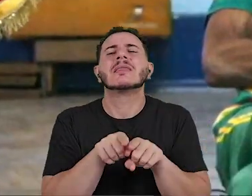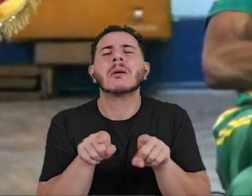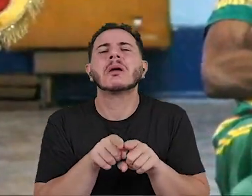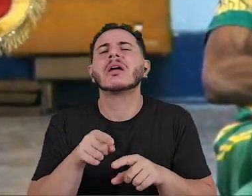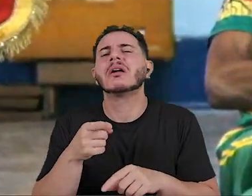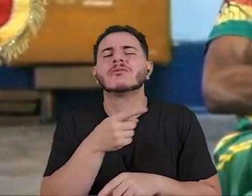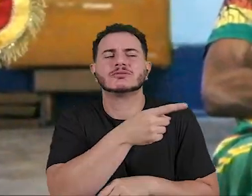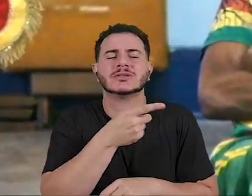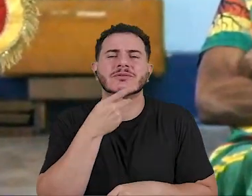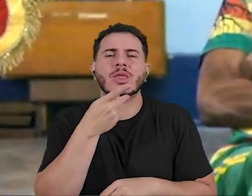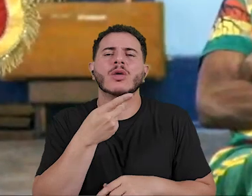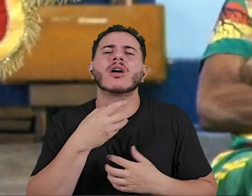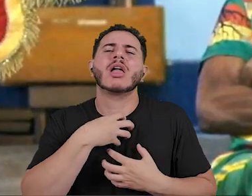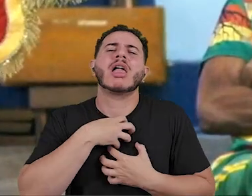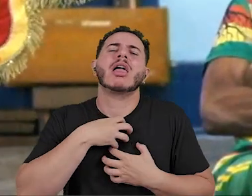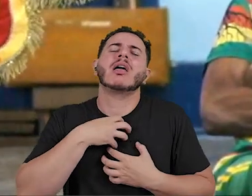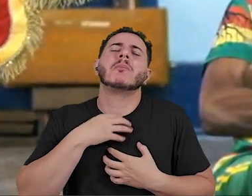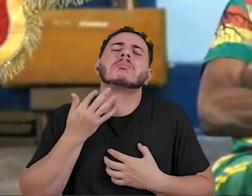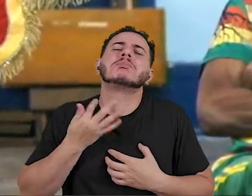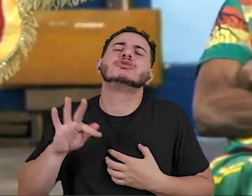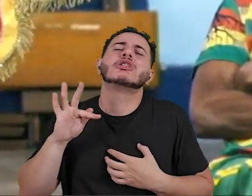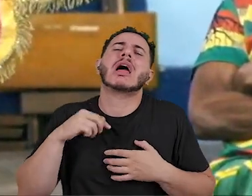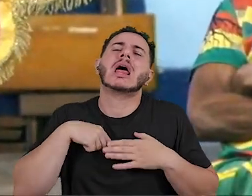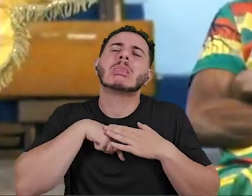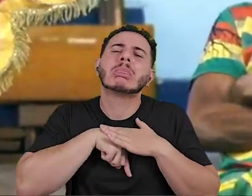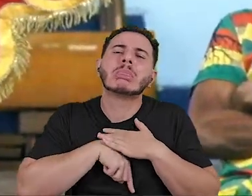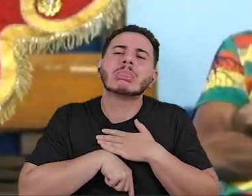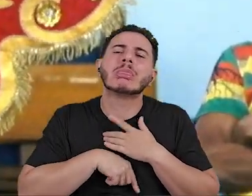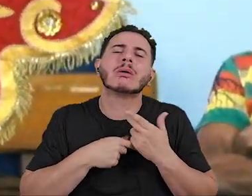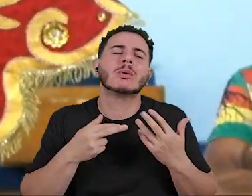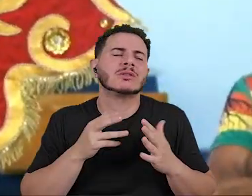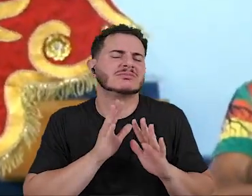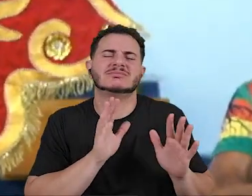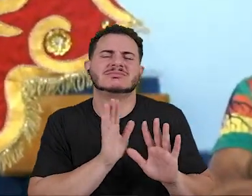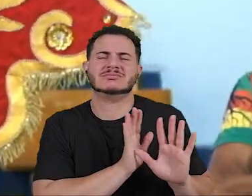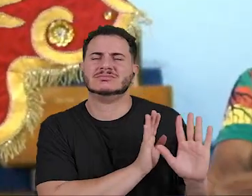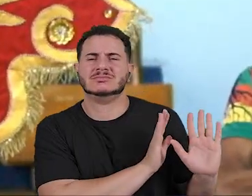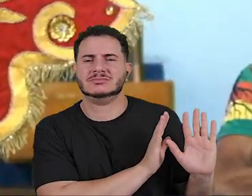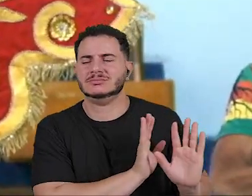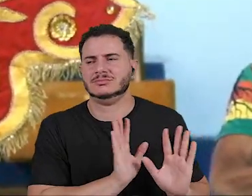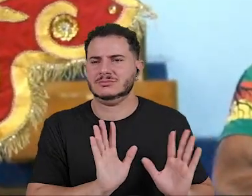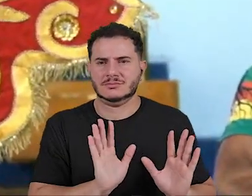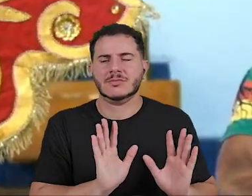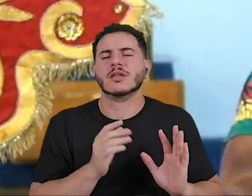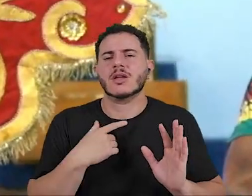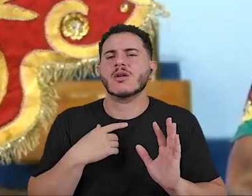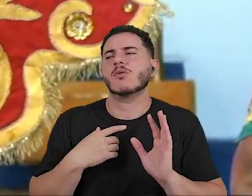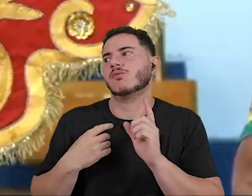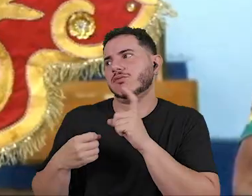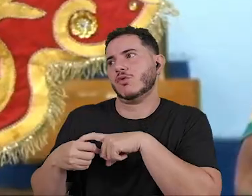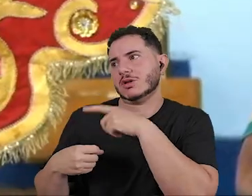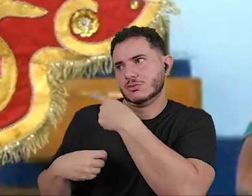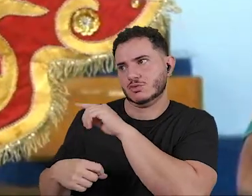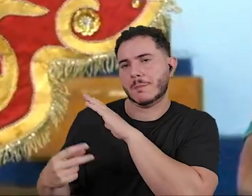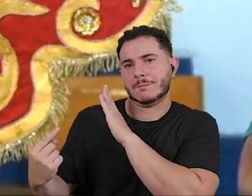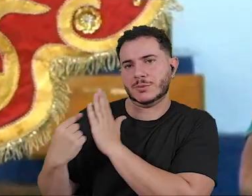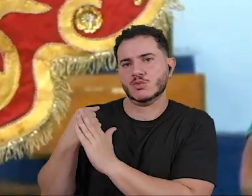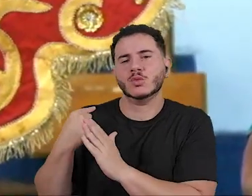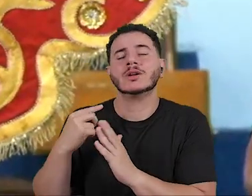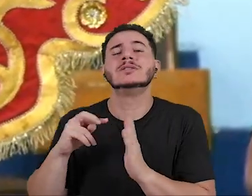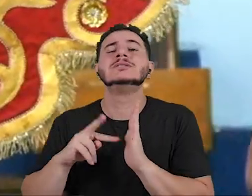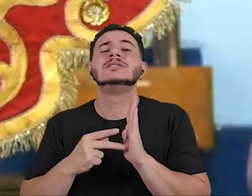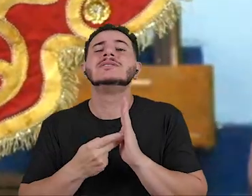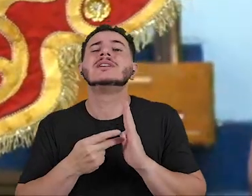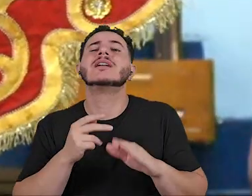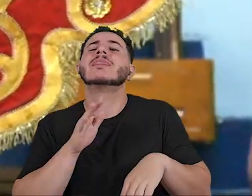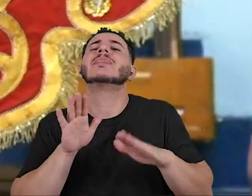voltar. Eu acho que é momento que tem coisas que acontecem